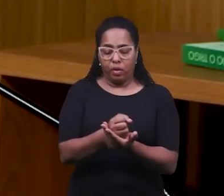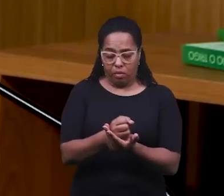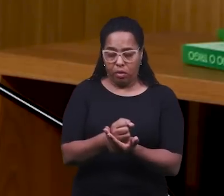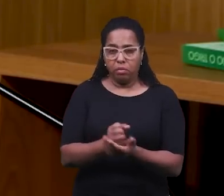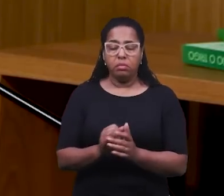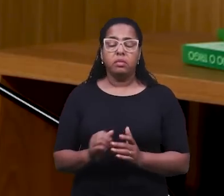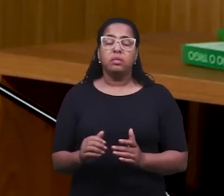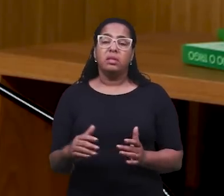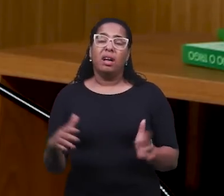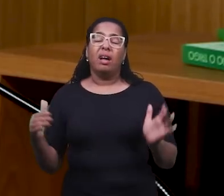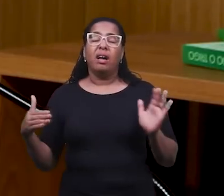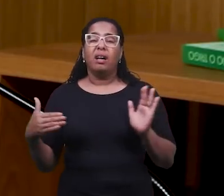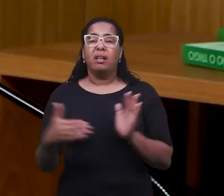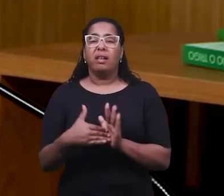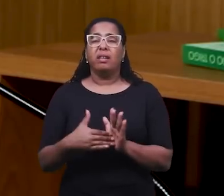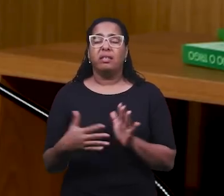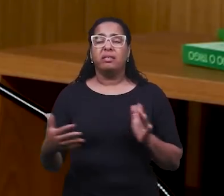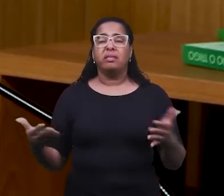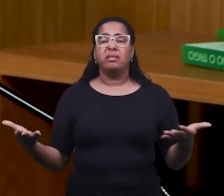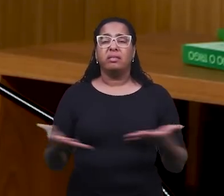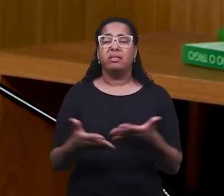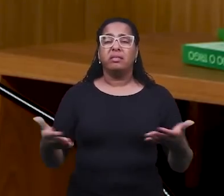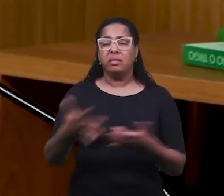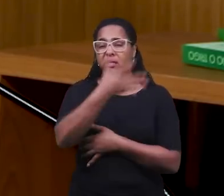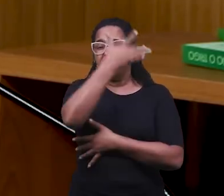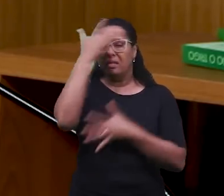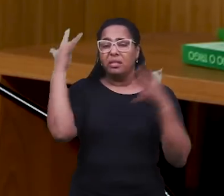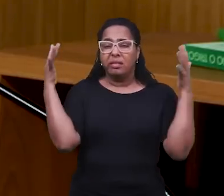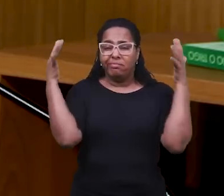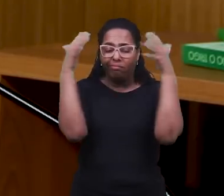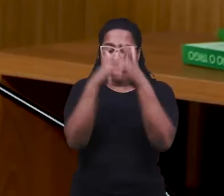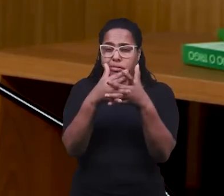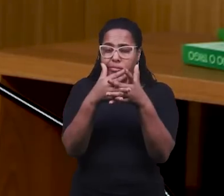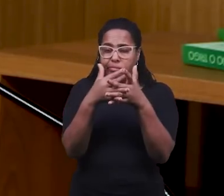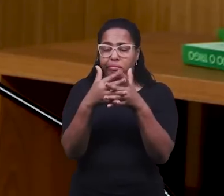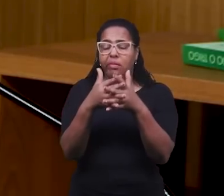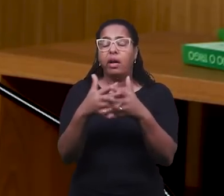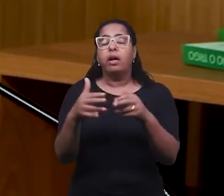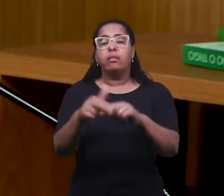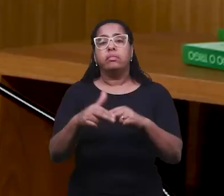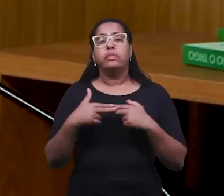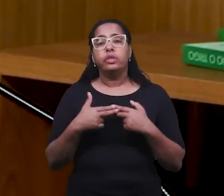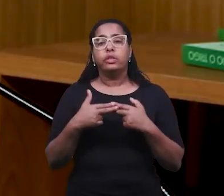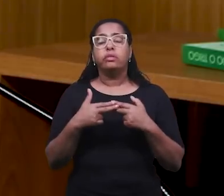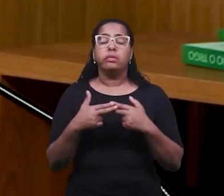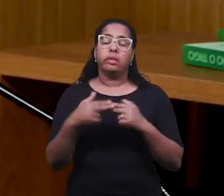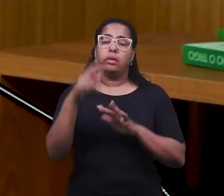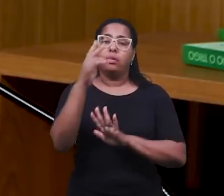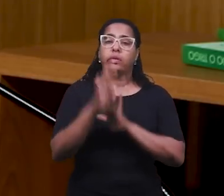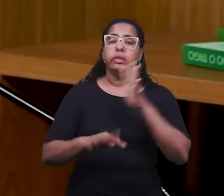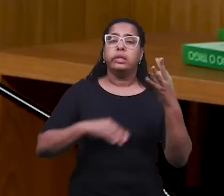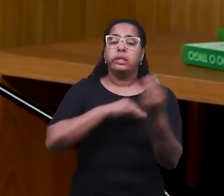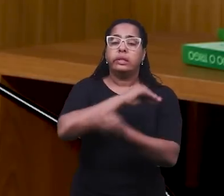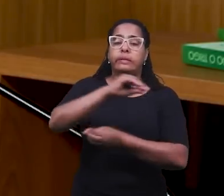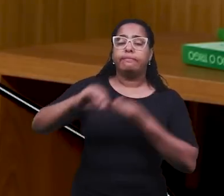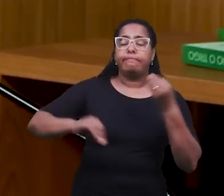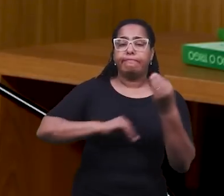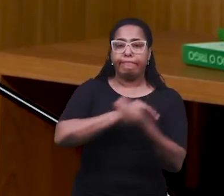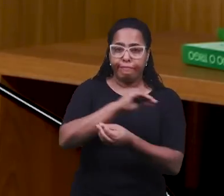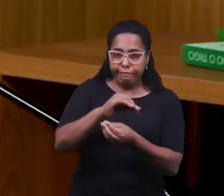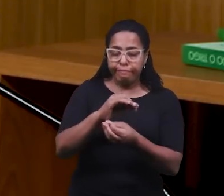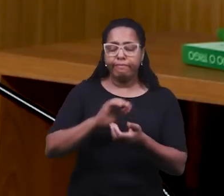até hoje muita gente se confunde porque os textos se misturam. Por